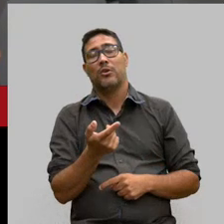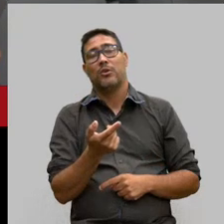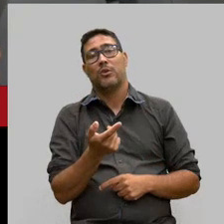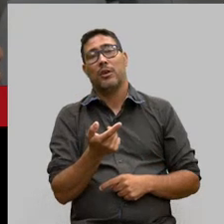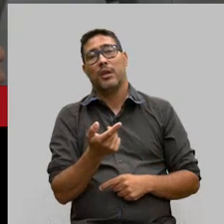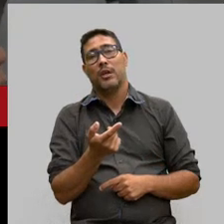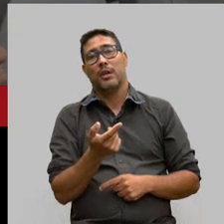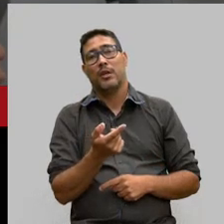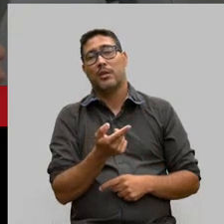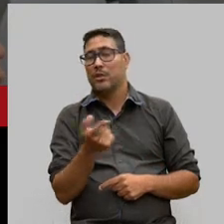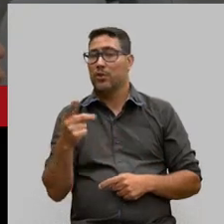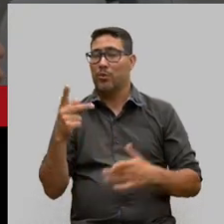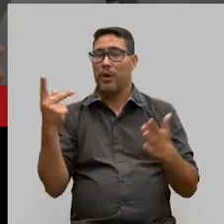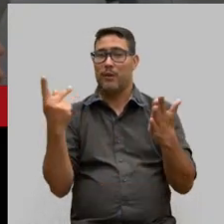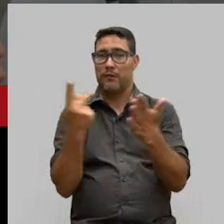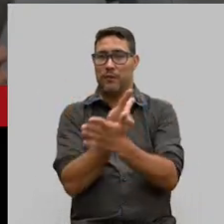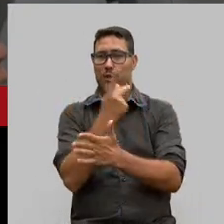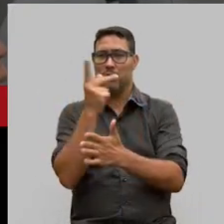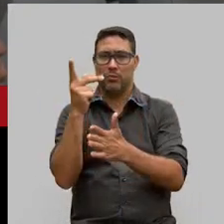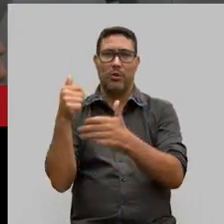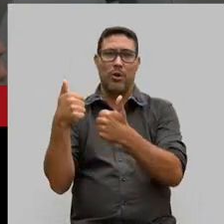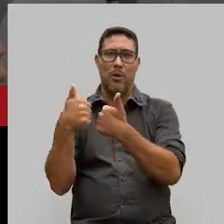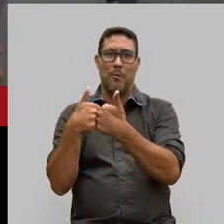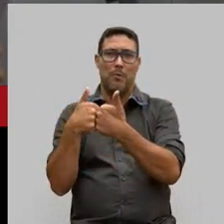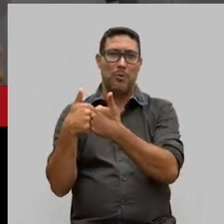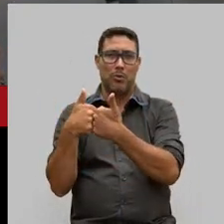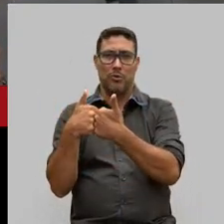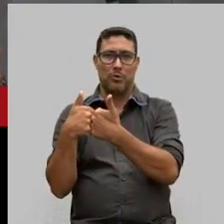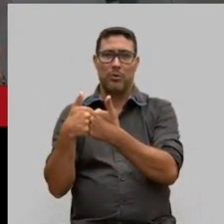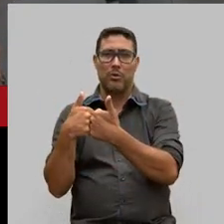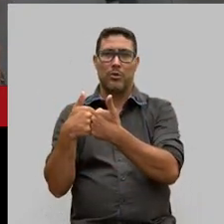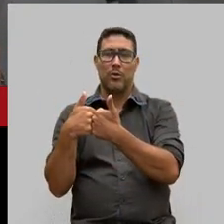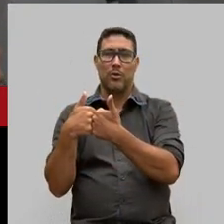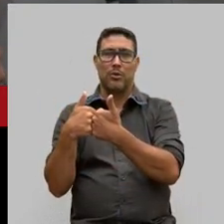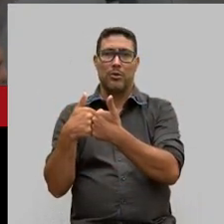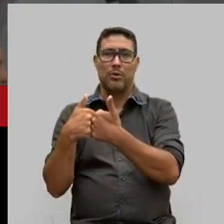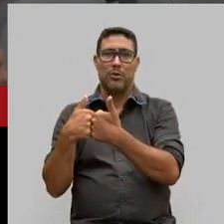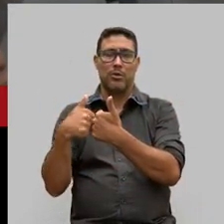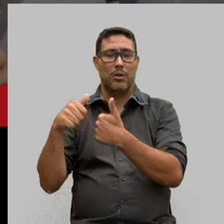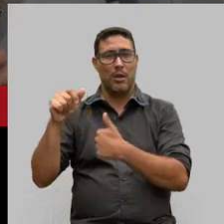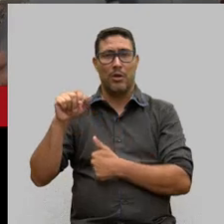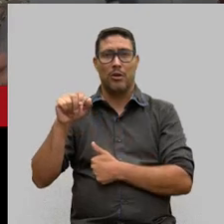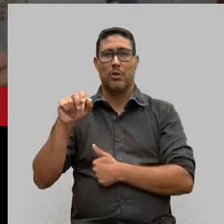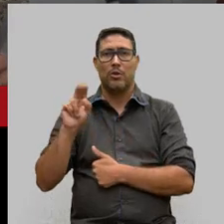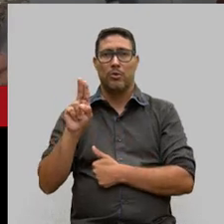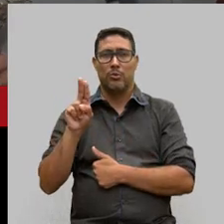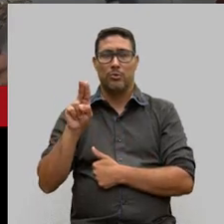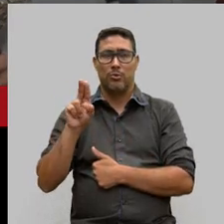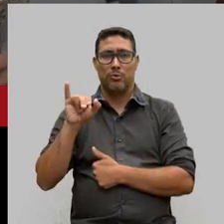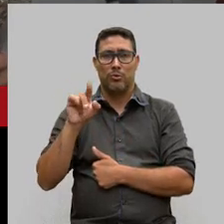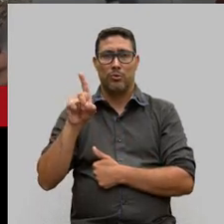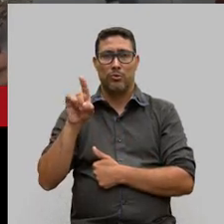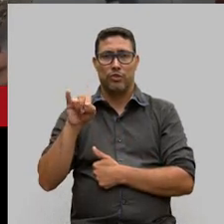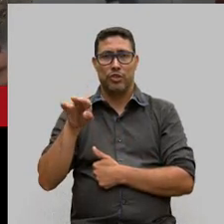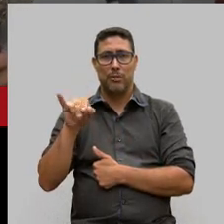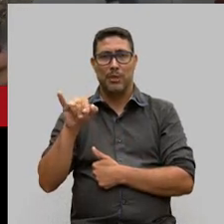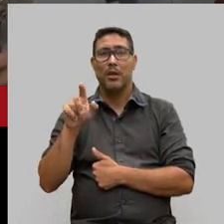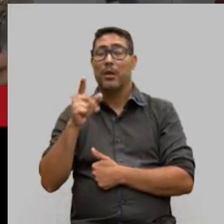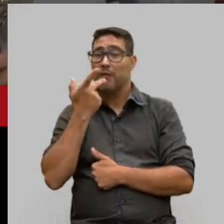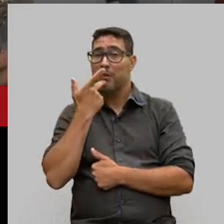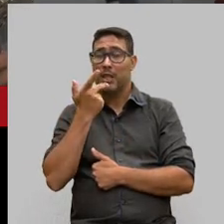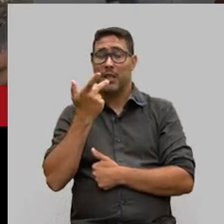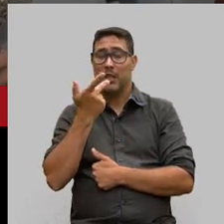num evento aqui próximo em março da undime foi declarado que